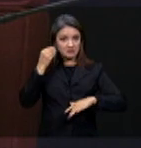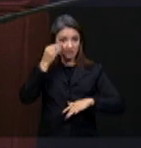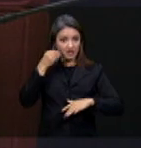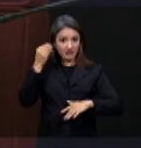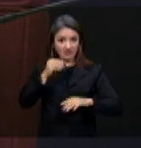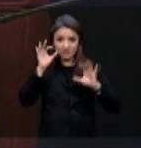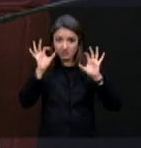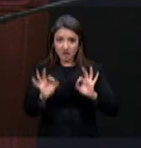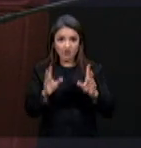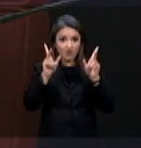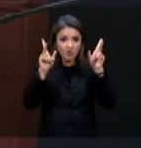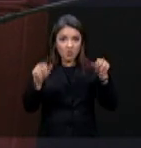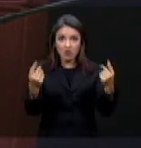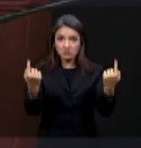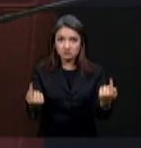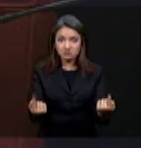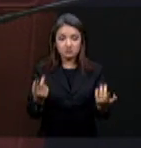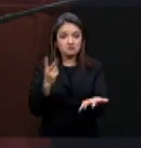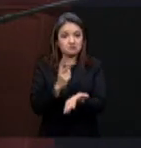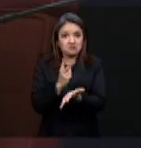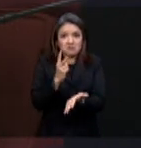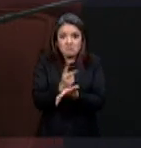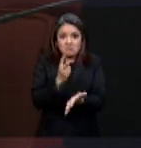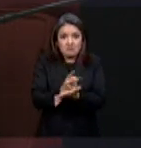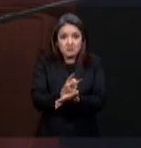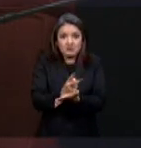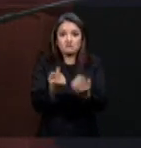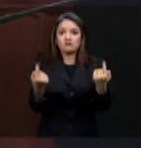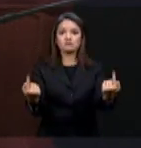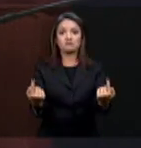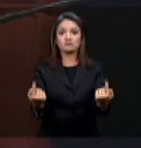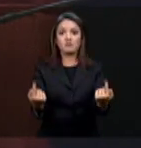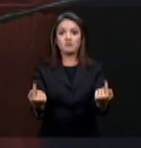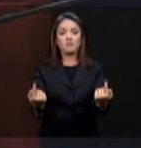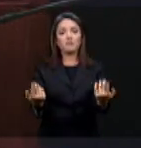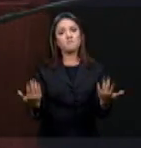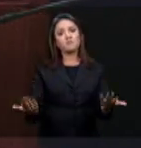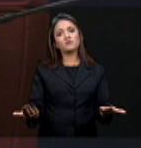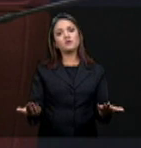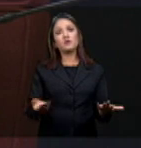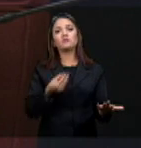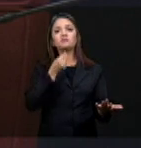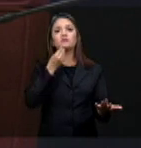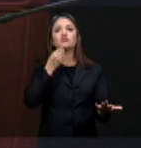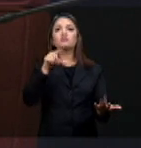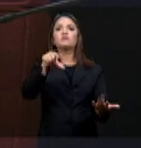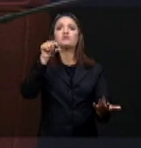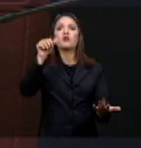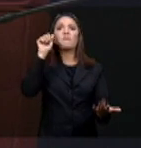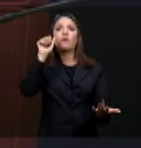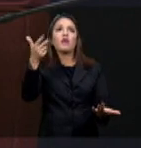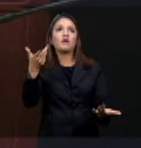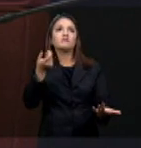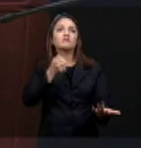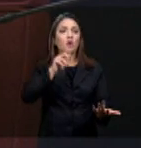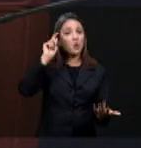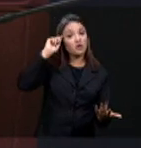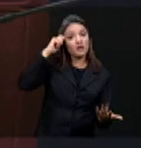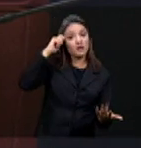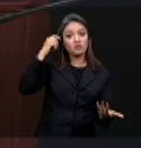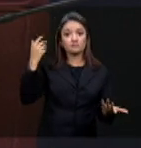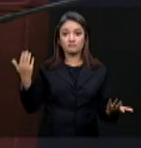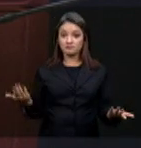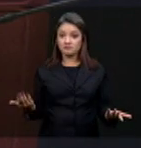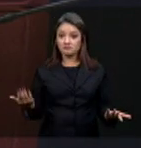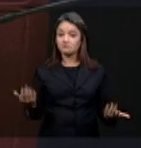em um concurso público uma função em uma empresa privada porque não dá preferência ao negro ou a mulher e é uma